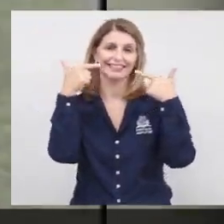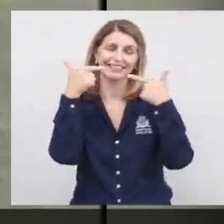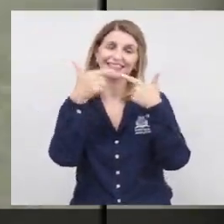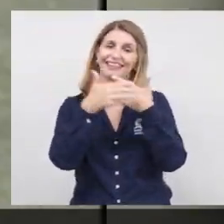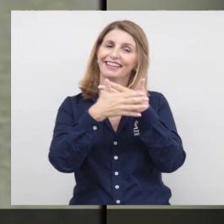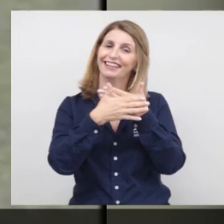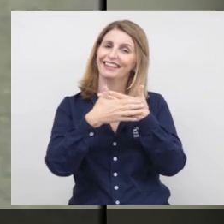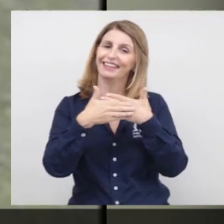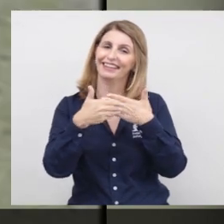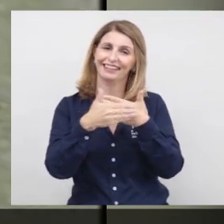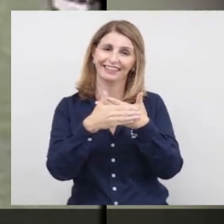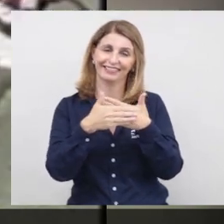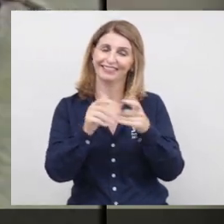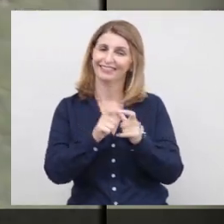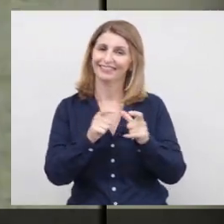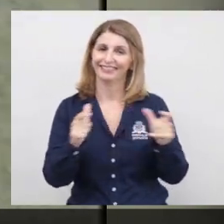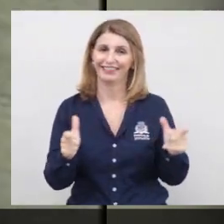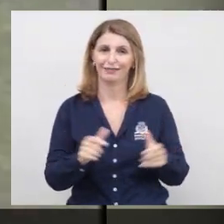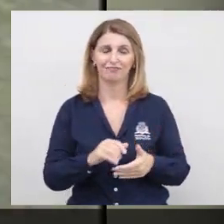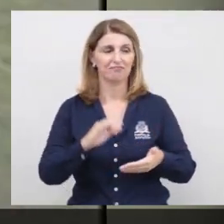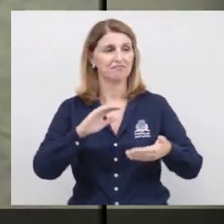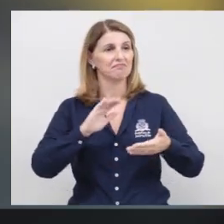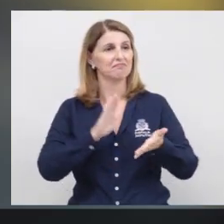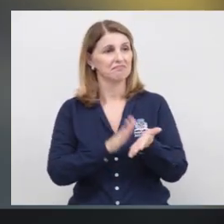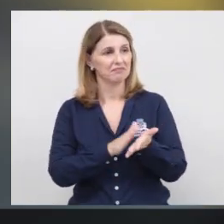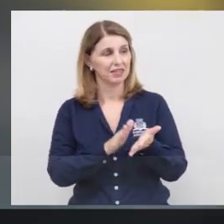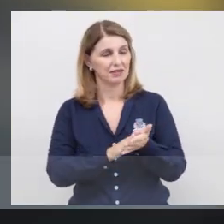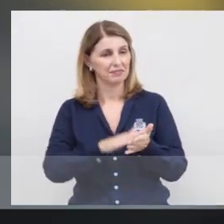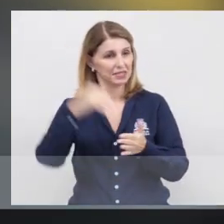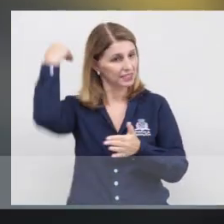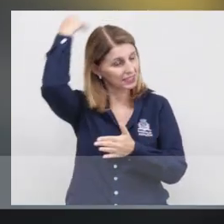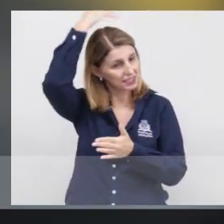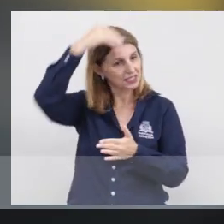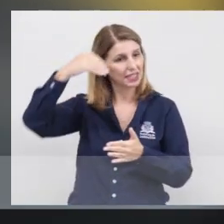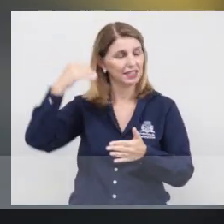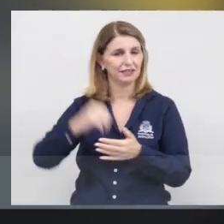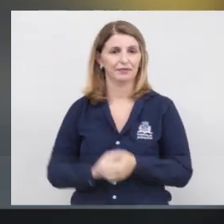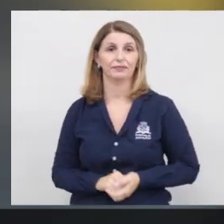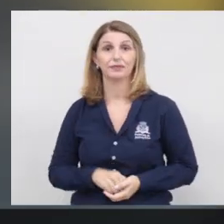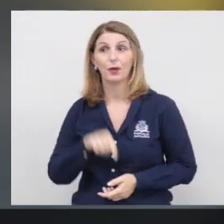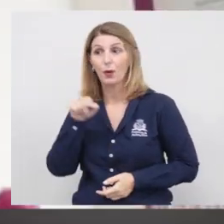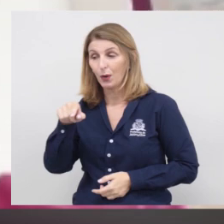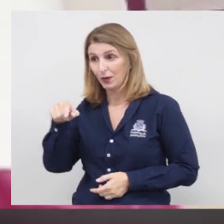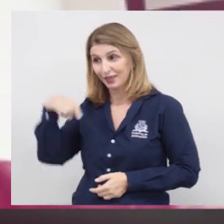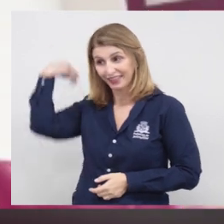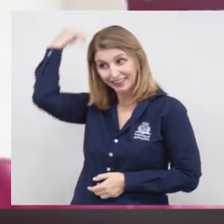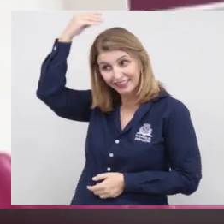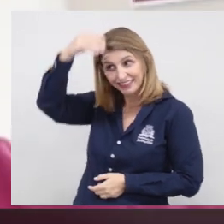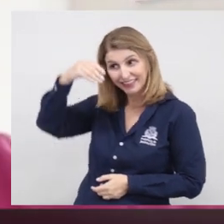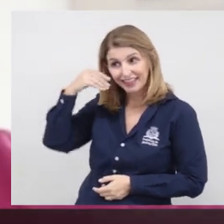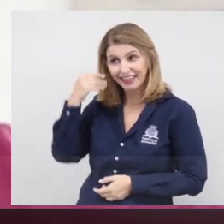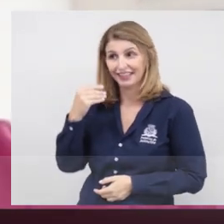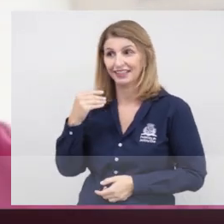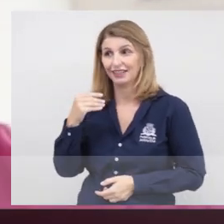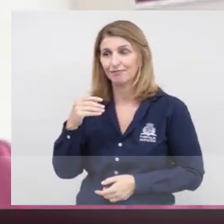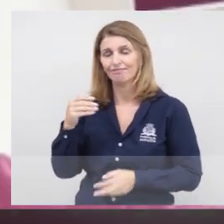simpatia e com carinho imenso Parabéns nosso ídolo José